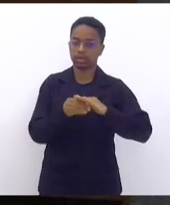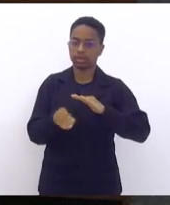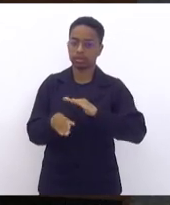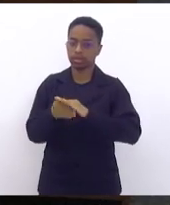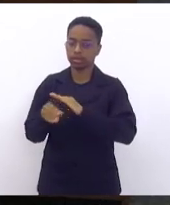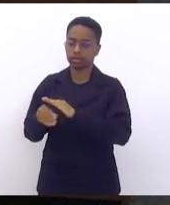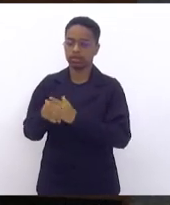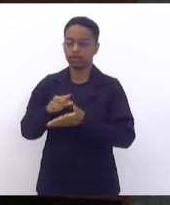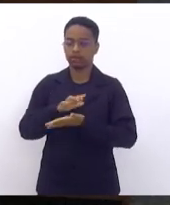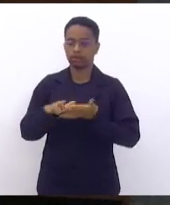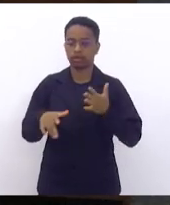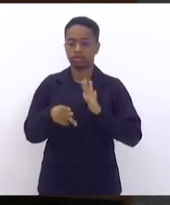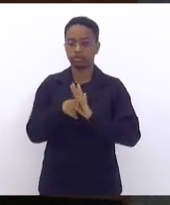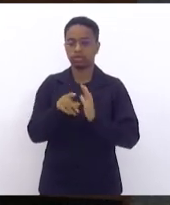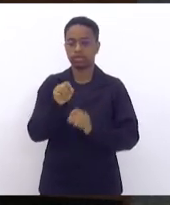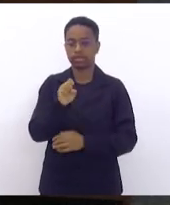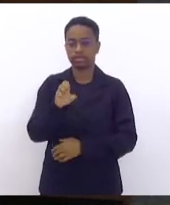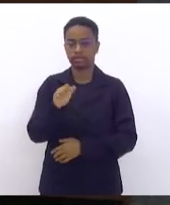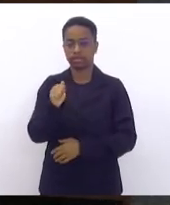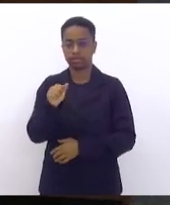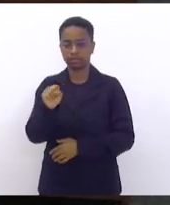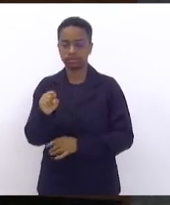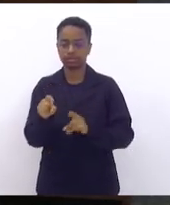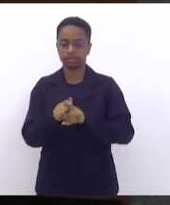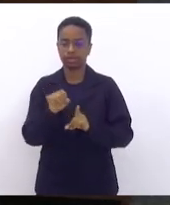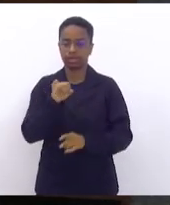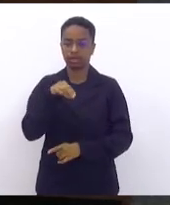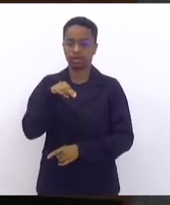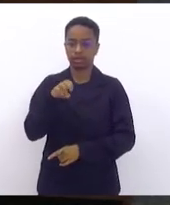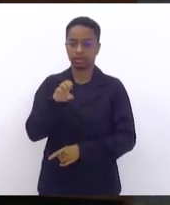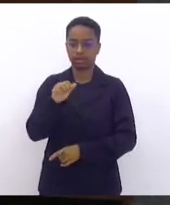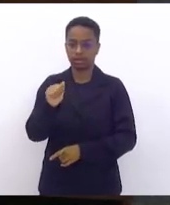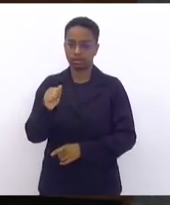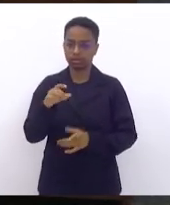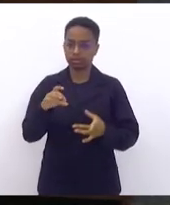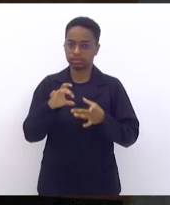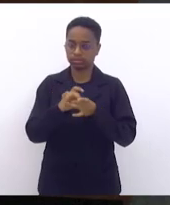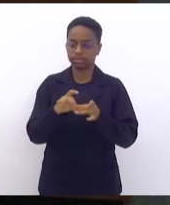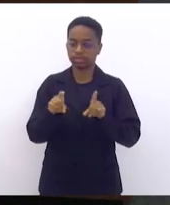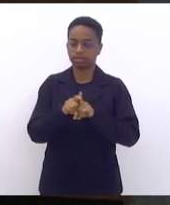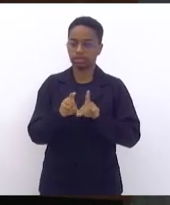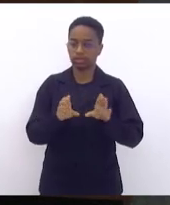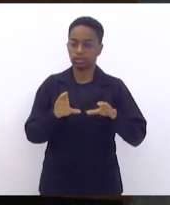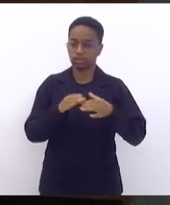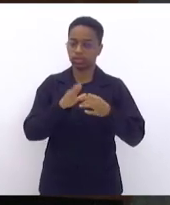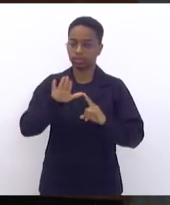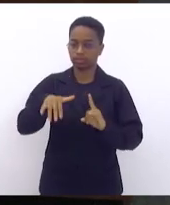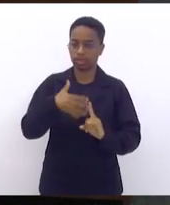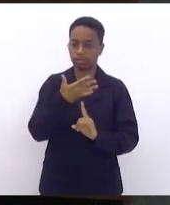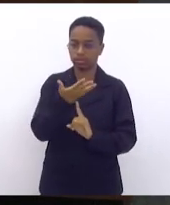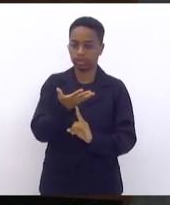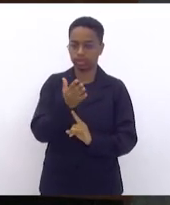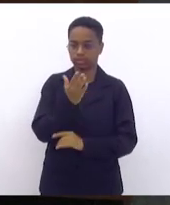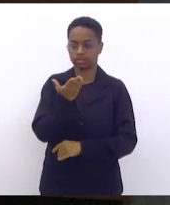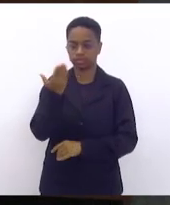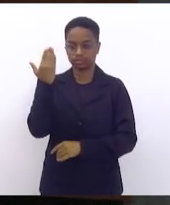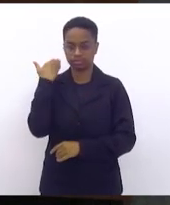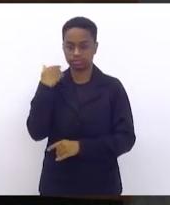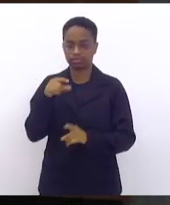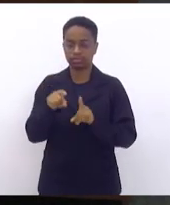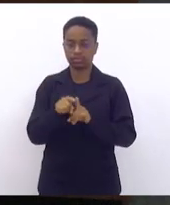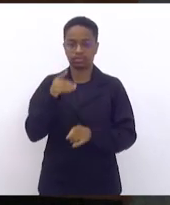da CEAS e do INEA que foram incorporadas, também da Comissão de Meio Ambiente, à época, deputado